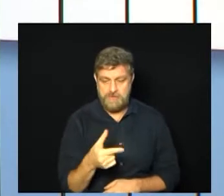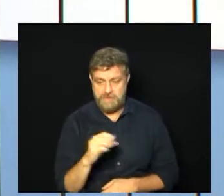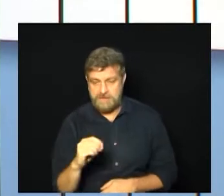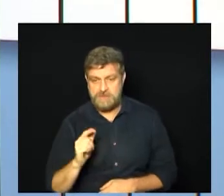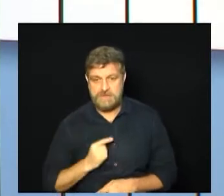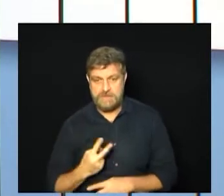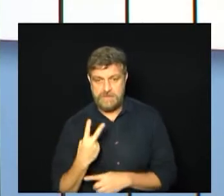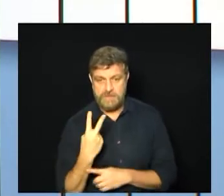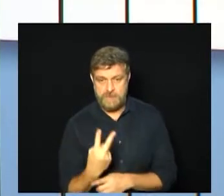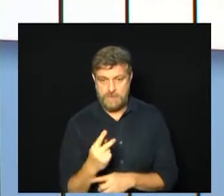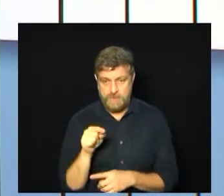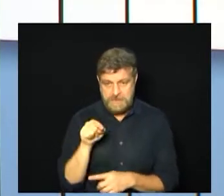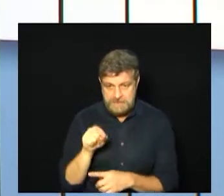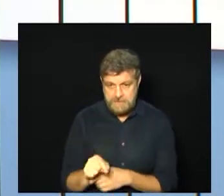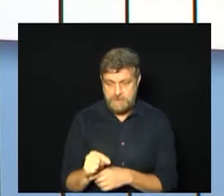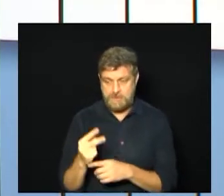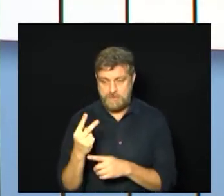com